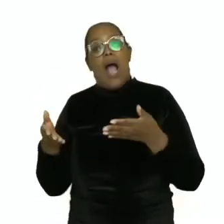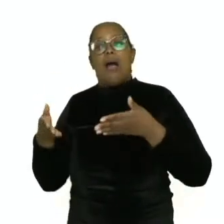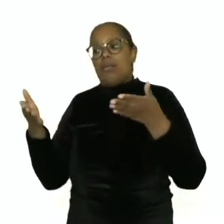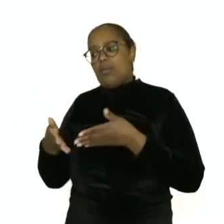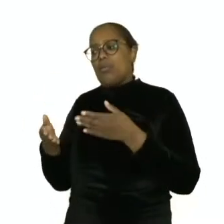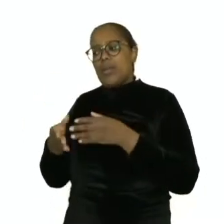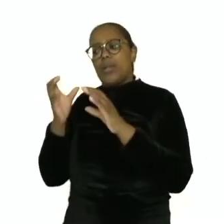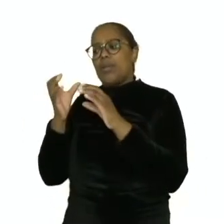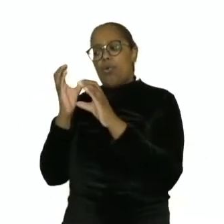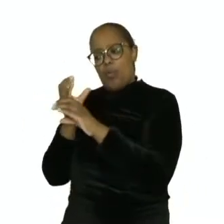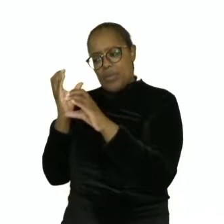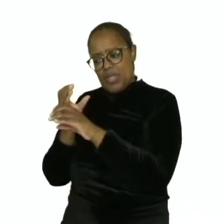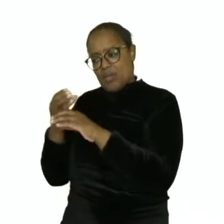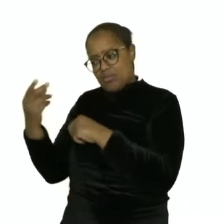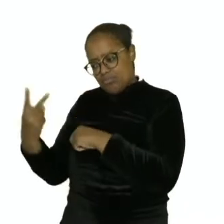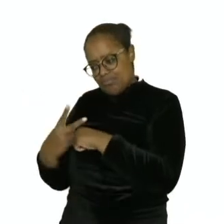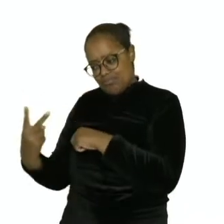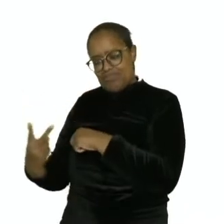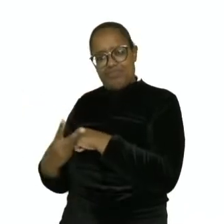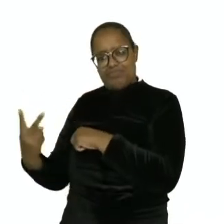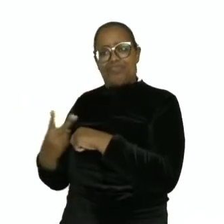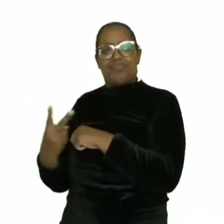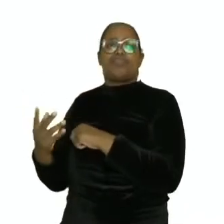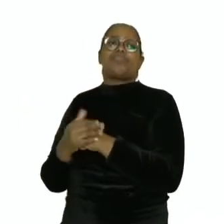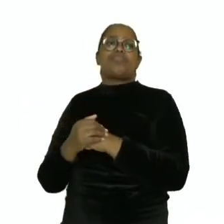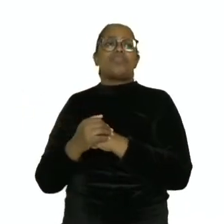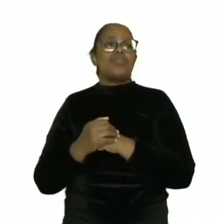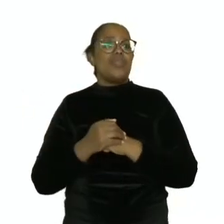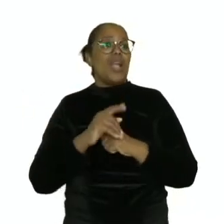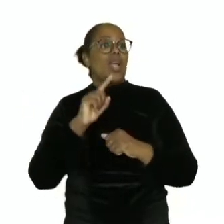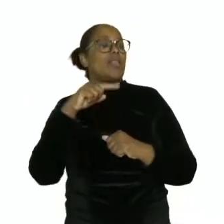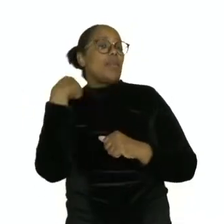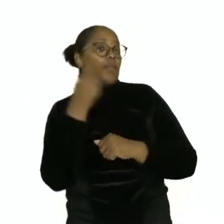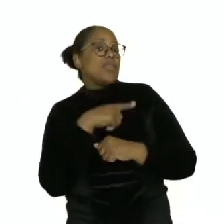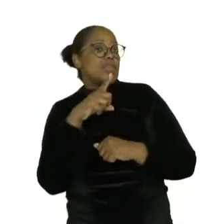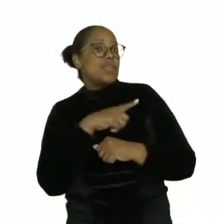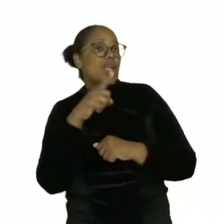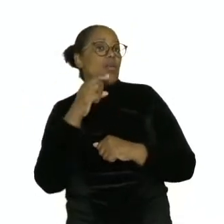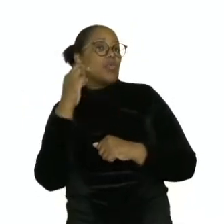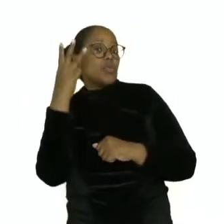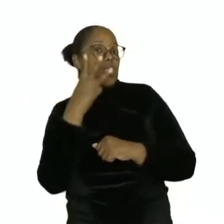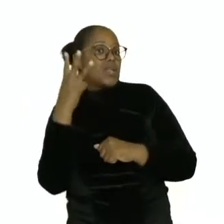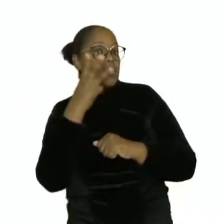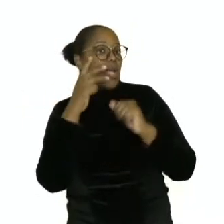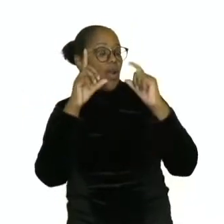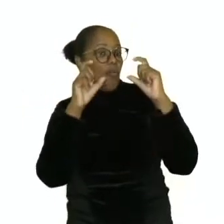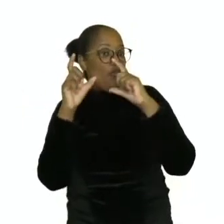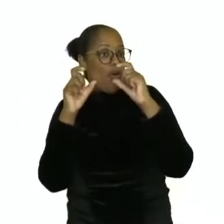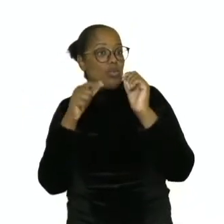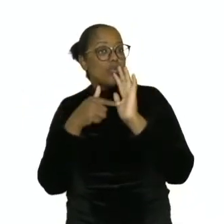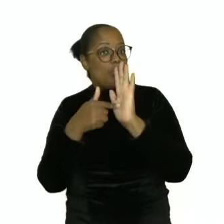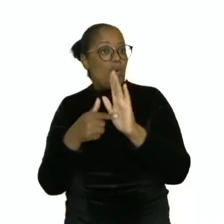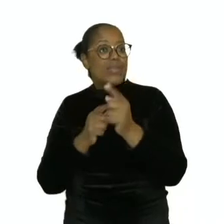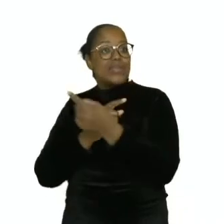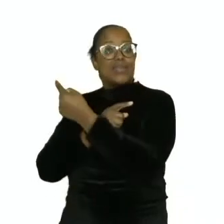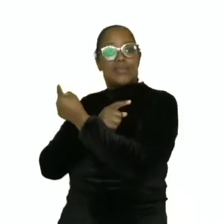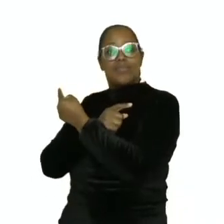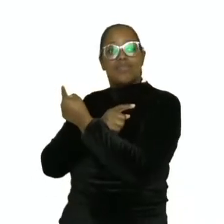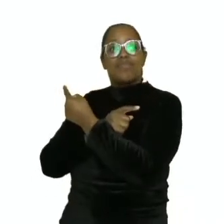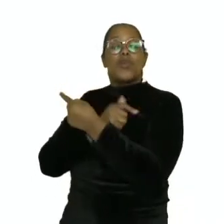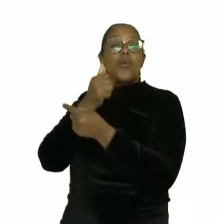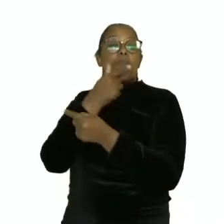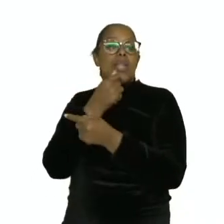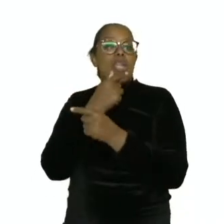se comunicando com a gente. E aí a gente tem as imagens no terceiro e no quarto quadrinho, né,